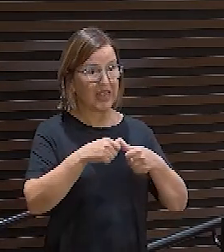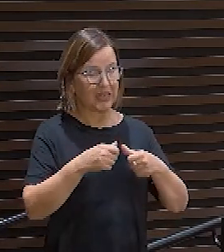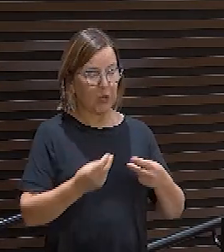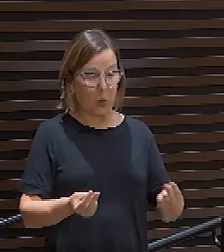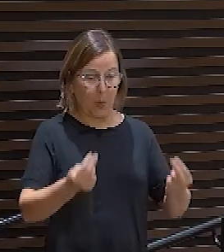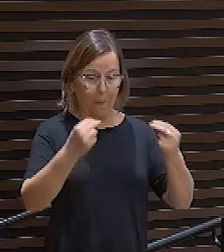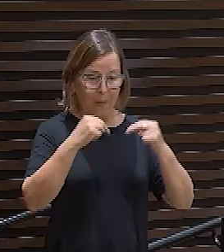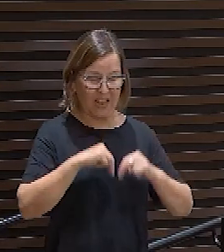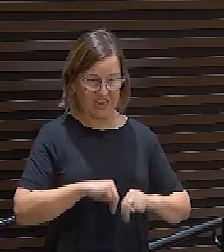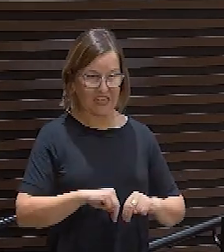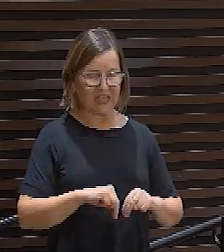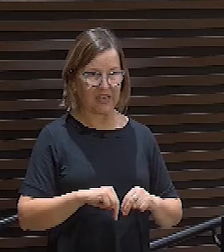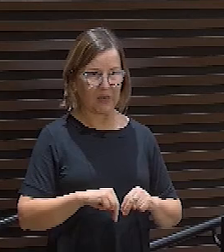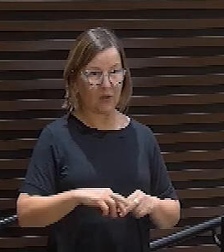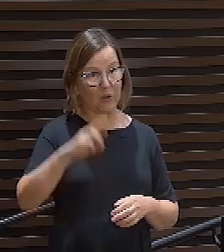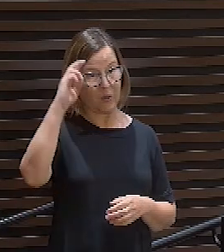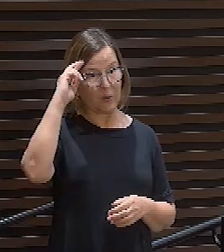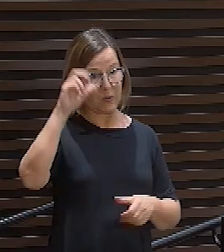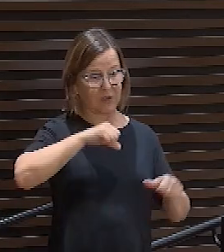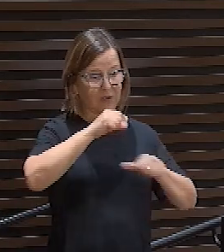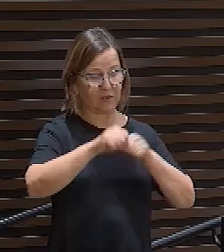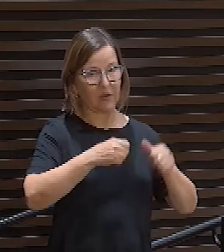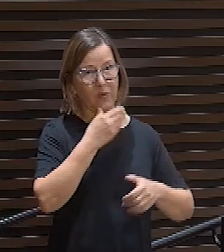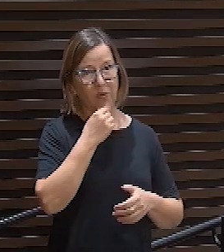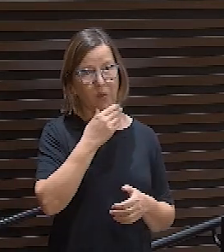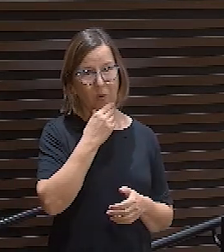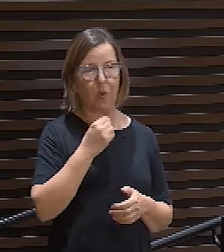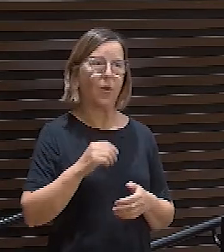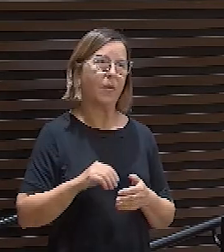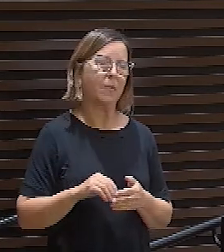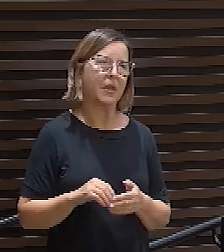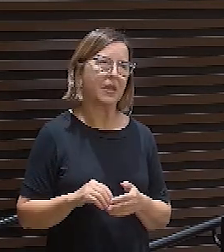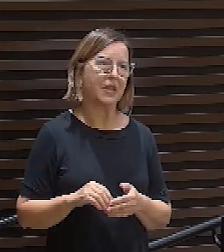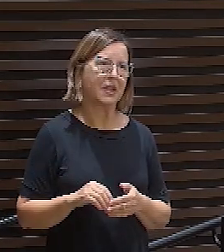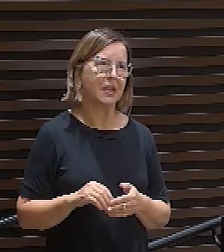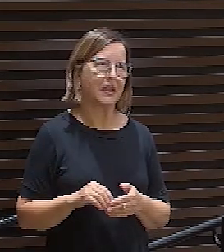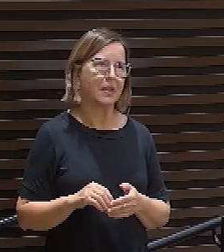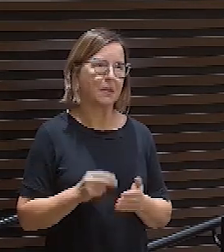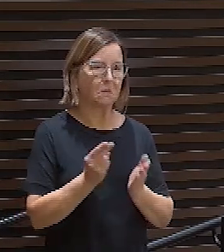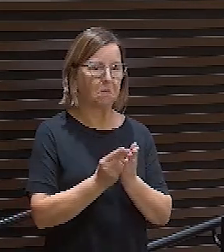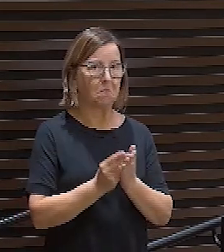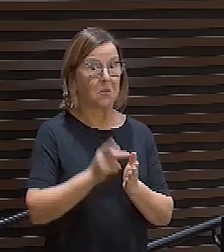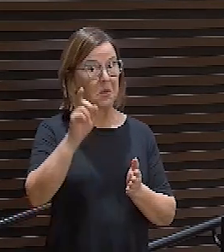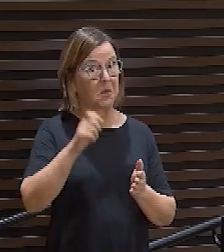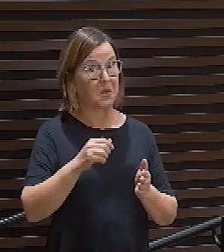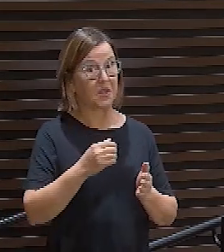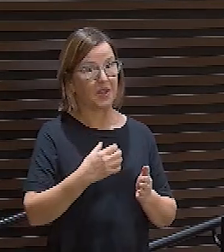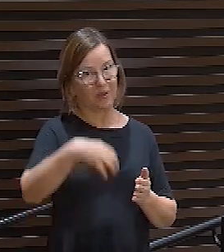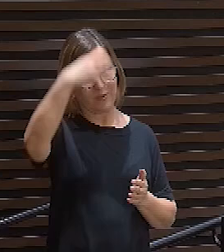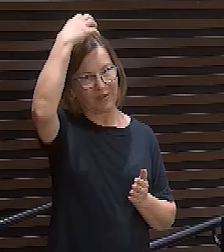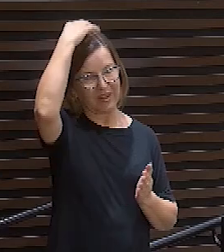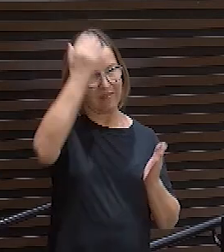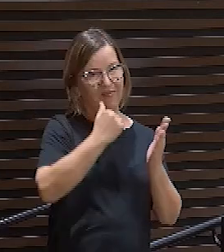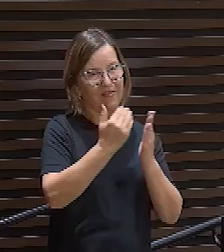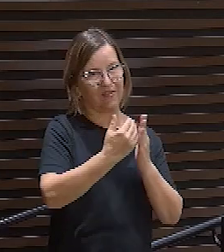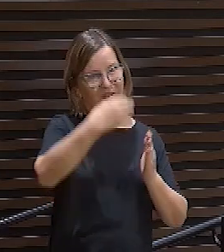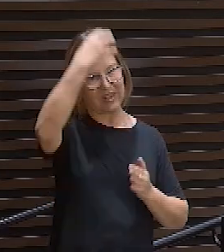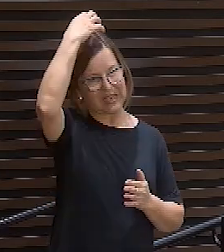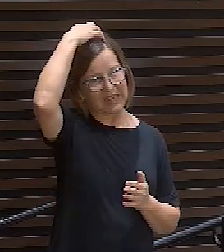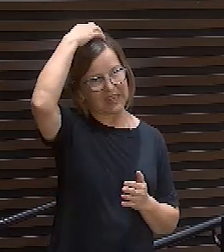tornar homem não fosse suficiente para o Rei dos Reis, Ele foi